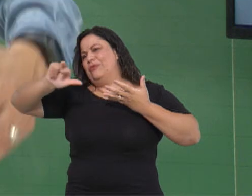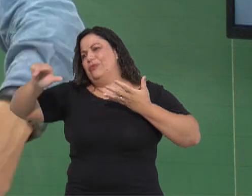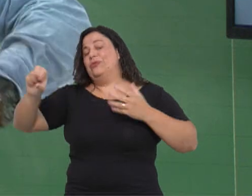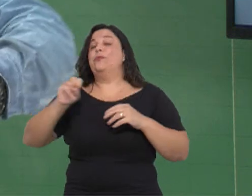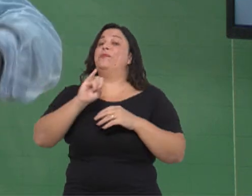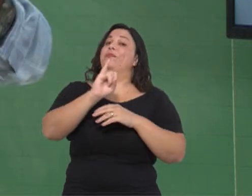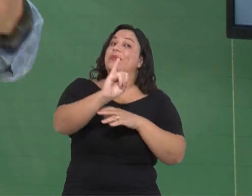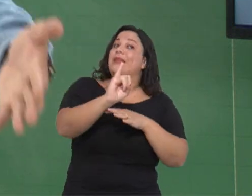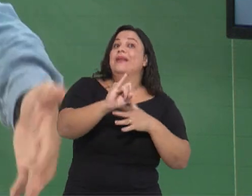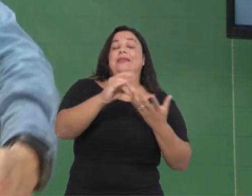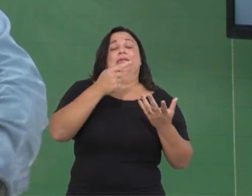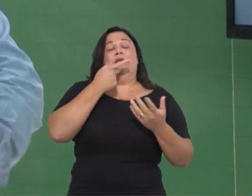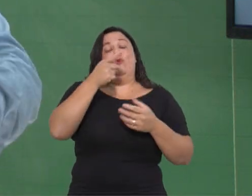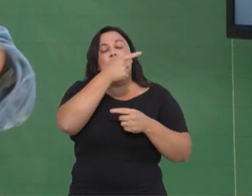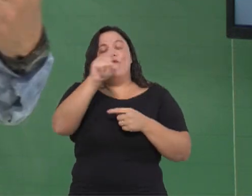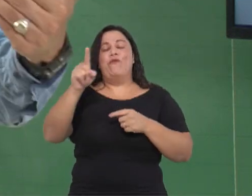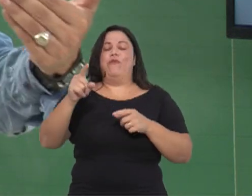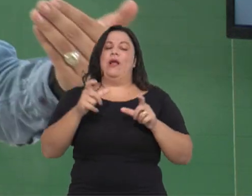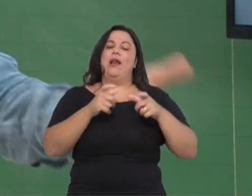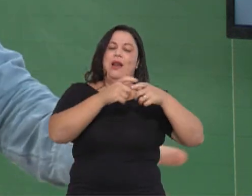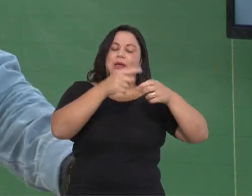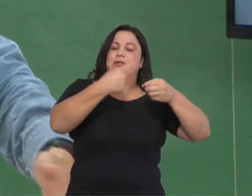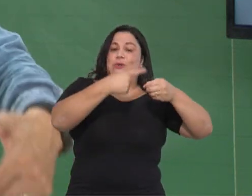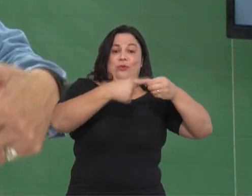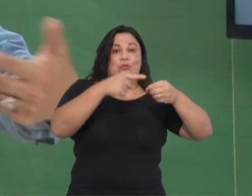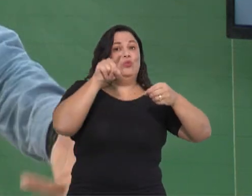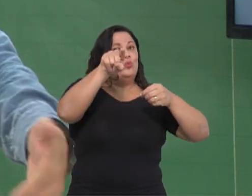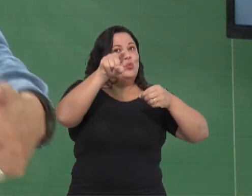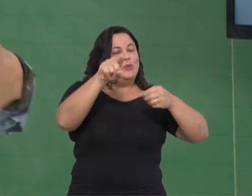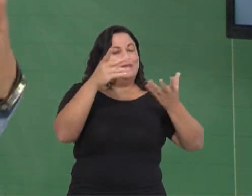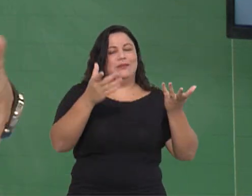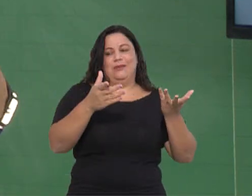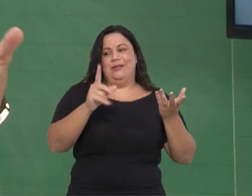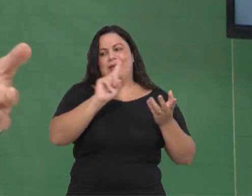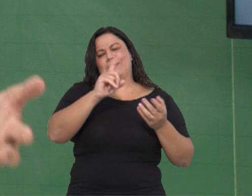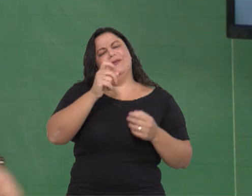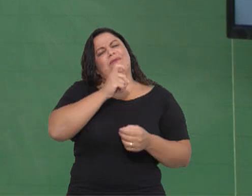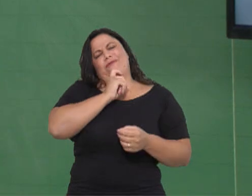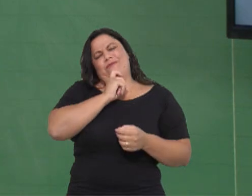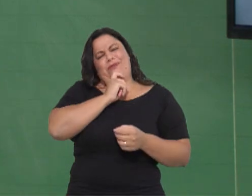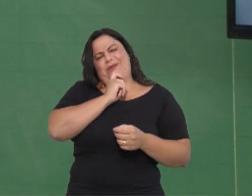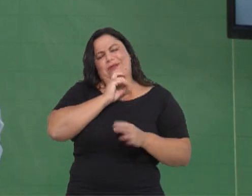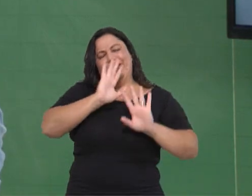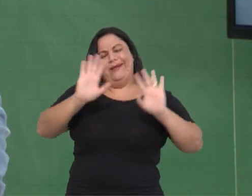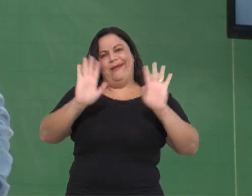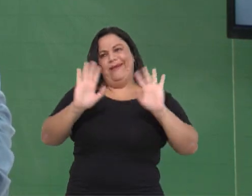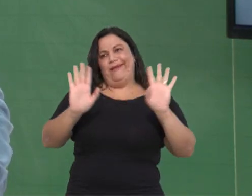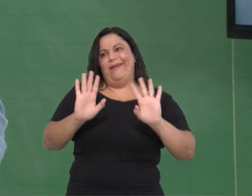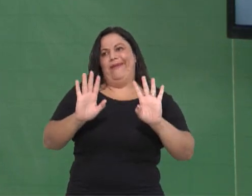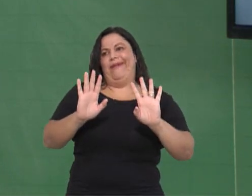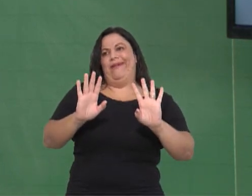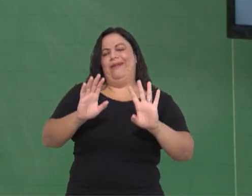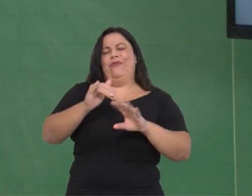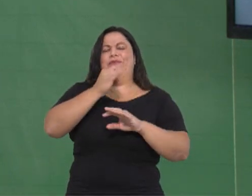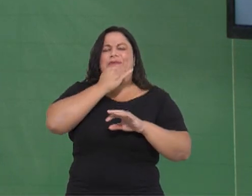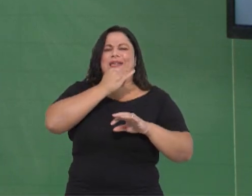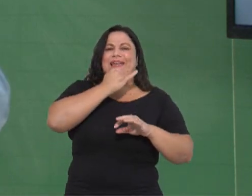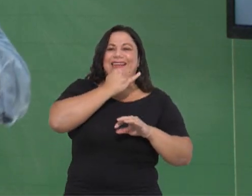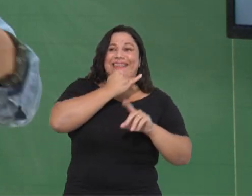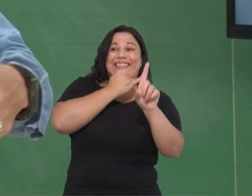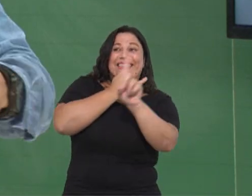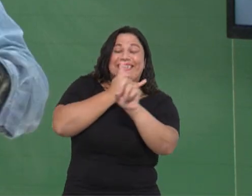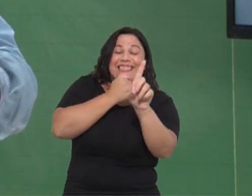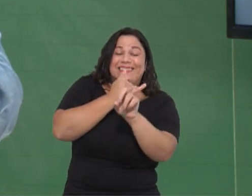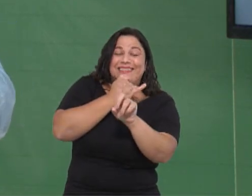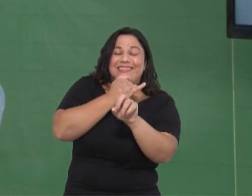convido vocês a continuar pesquisando no site da Assintec, que eu sempre falo, da Associação Interreligiosa, da Secretaria de Educação e